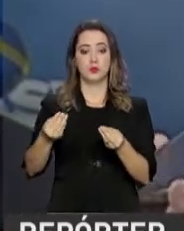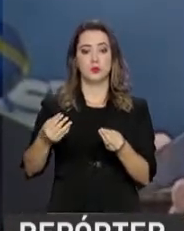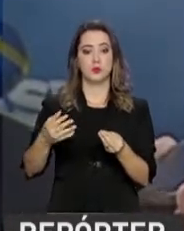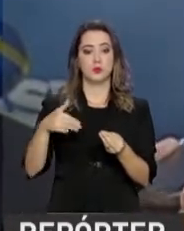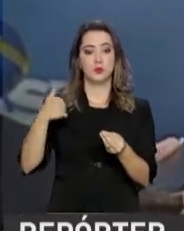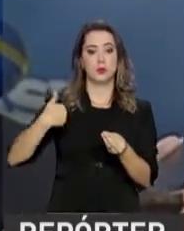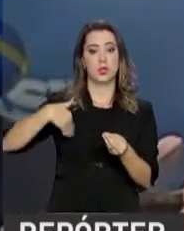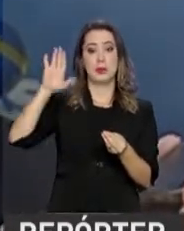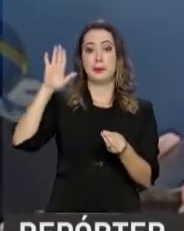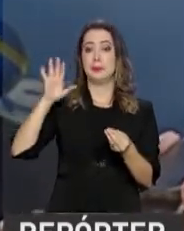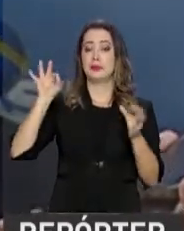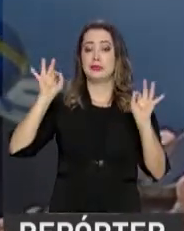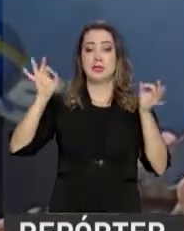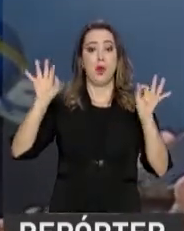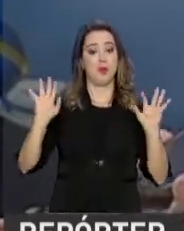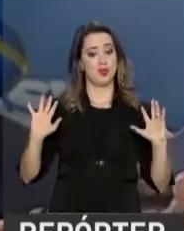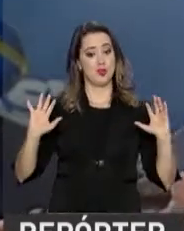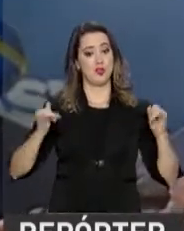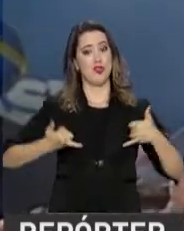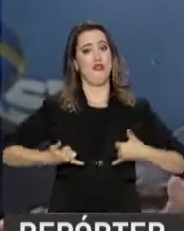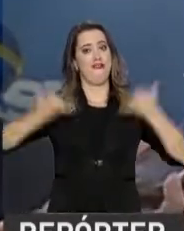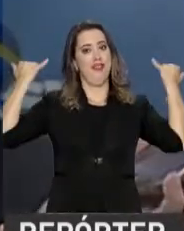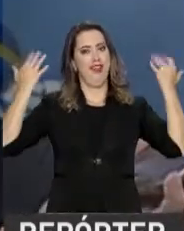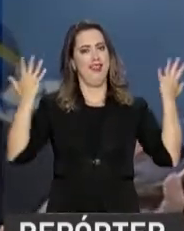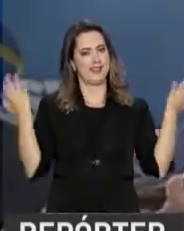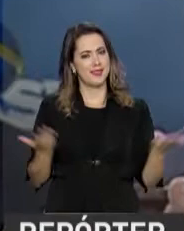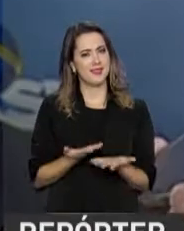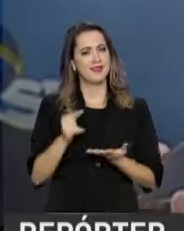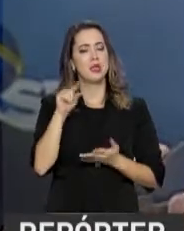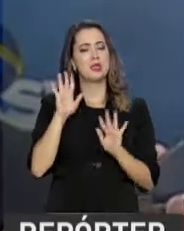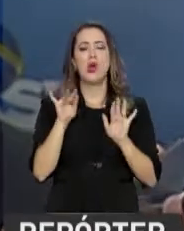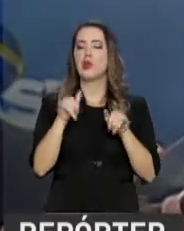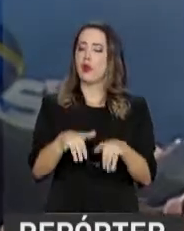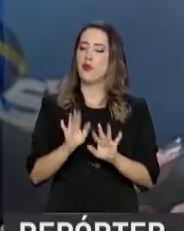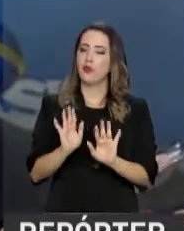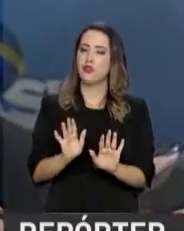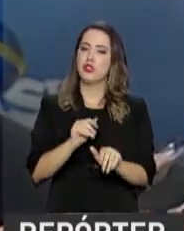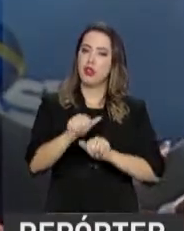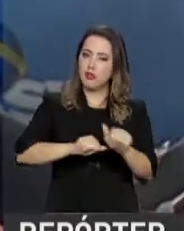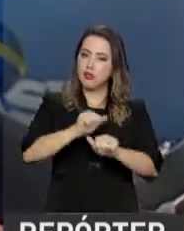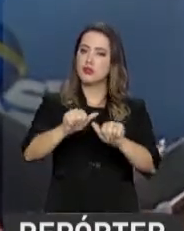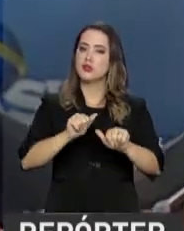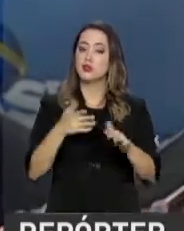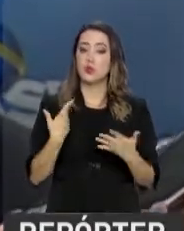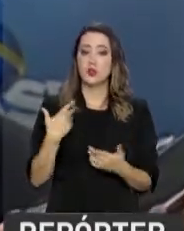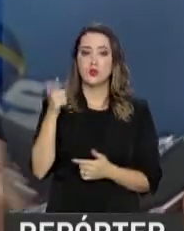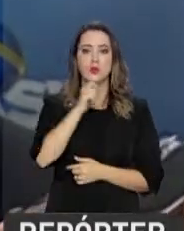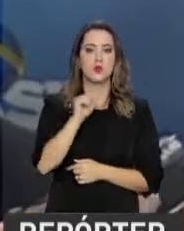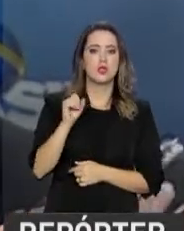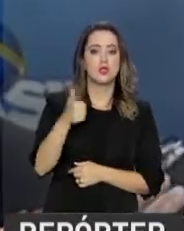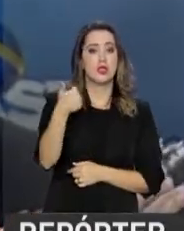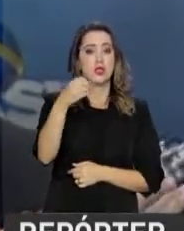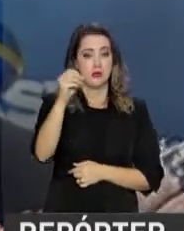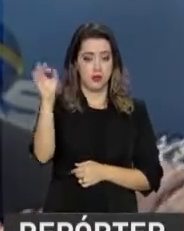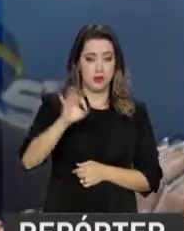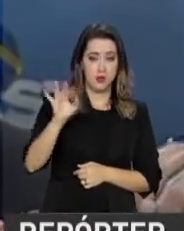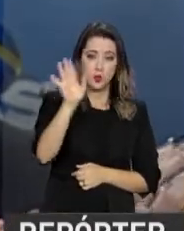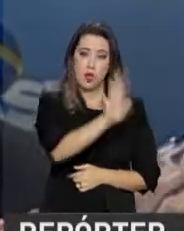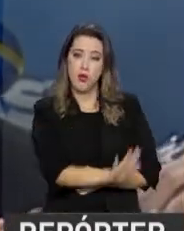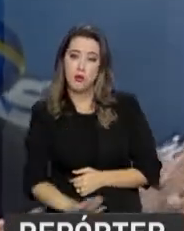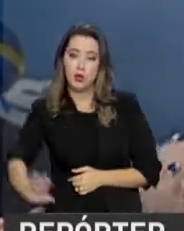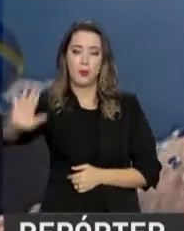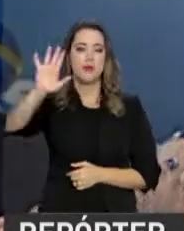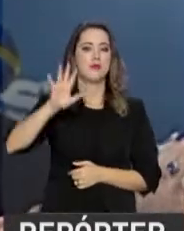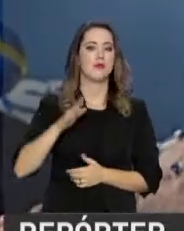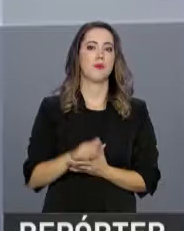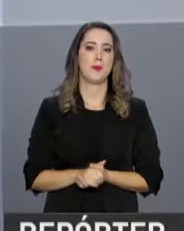motivos até para que possamos festejar mas vamos esperar até o final em pouco tempo nós vamos atingir todo o território brasileiro toda